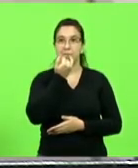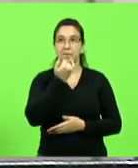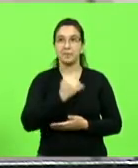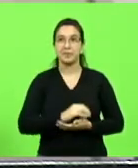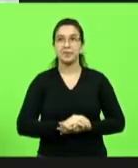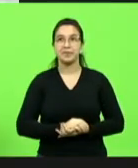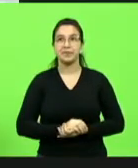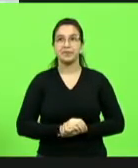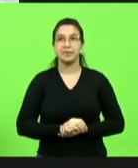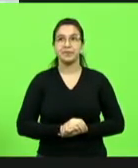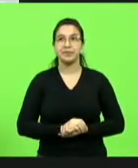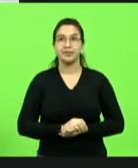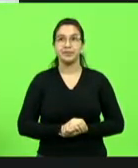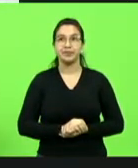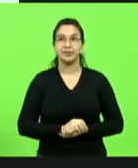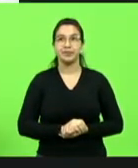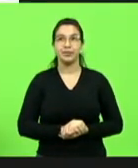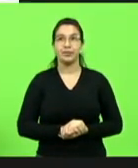Obrigado. Obrigado.